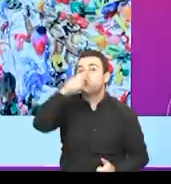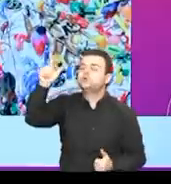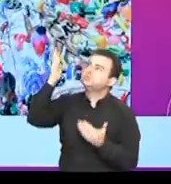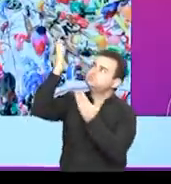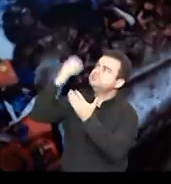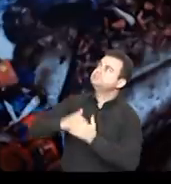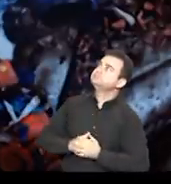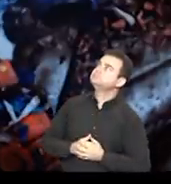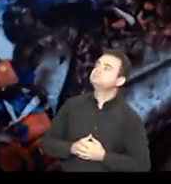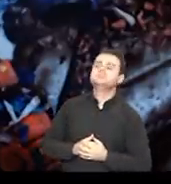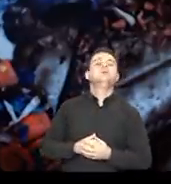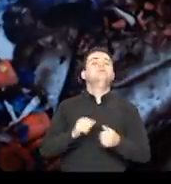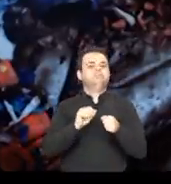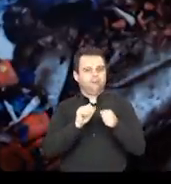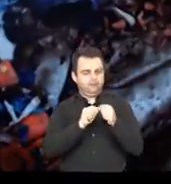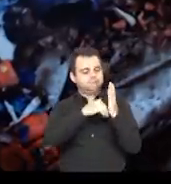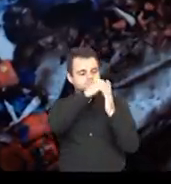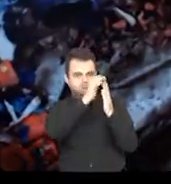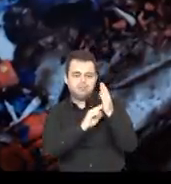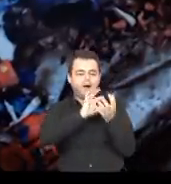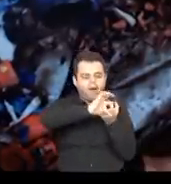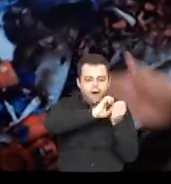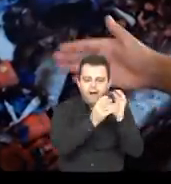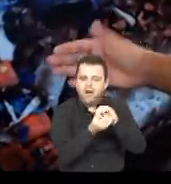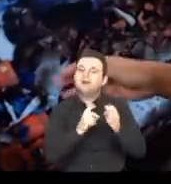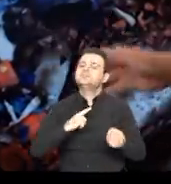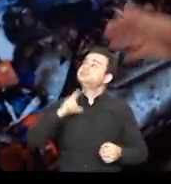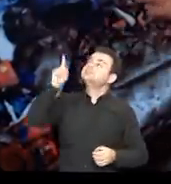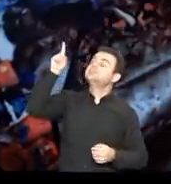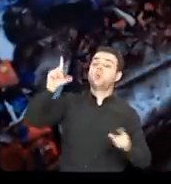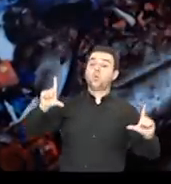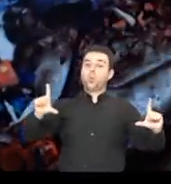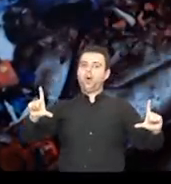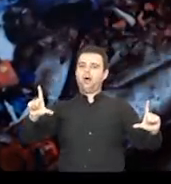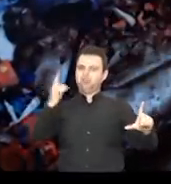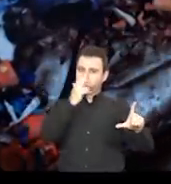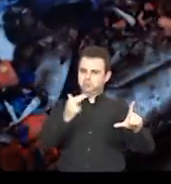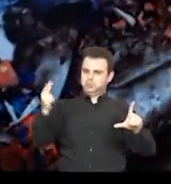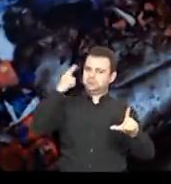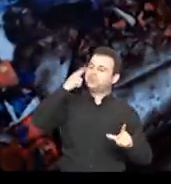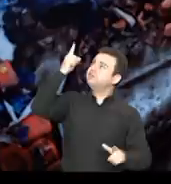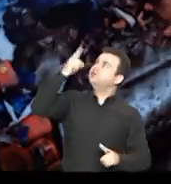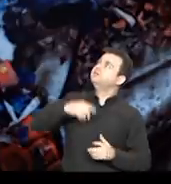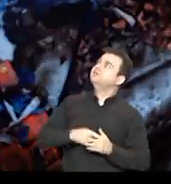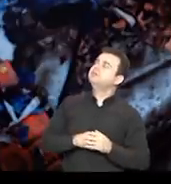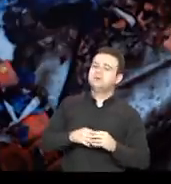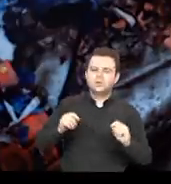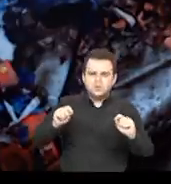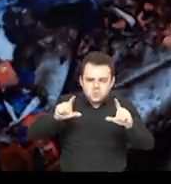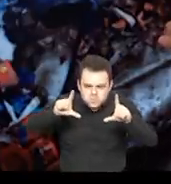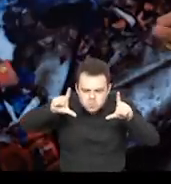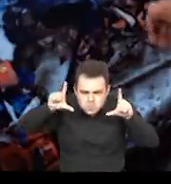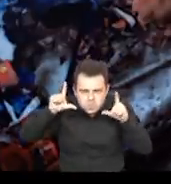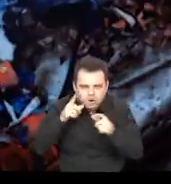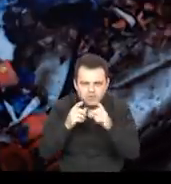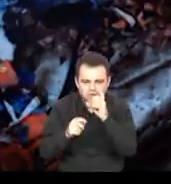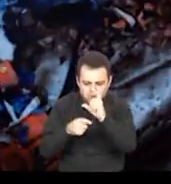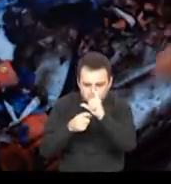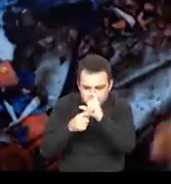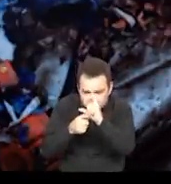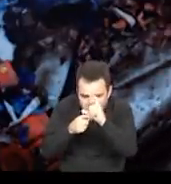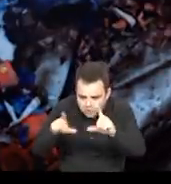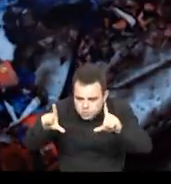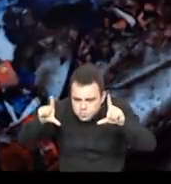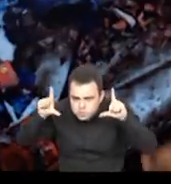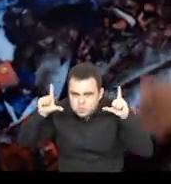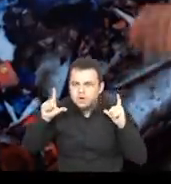esses materiais. Aqui, por exemplo, a gente vê um quadro, quando a gente amplia a imagem, a gente vê os detalhes. Então ele utiliza muitos